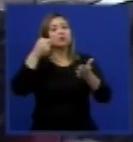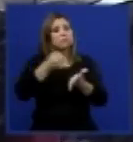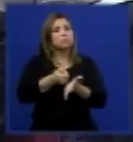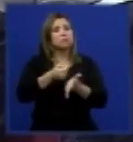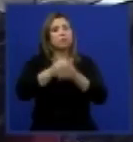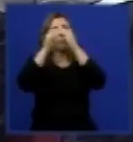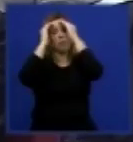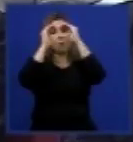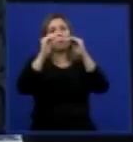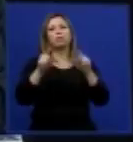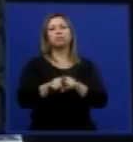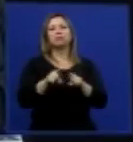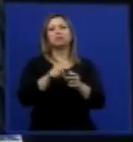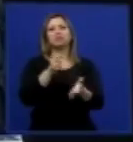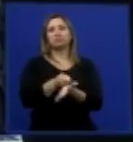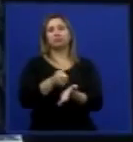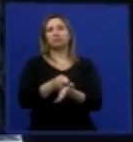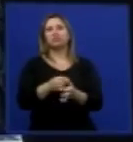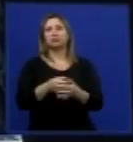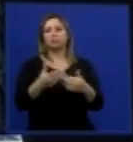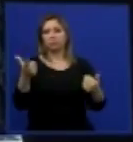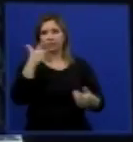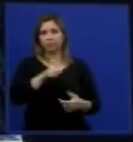resolução CONAMA 258